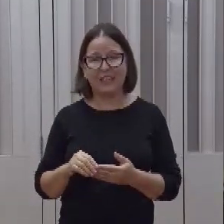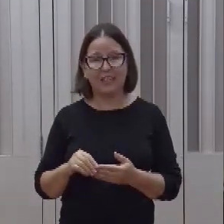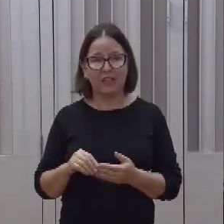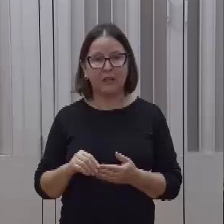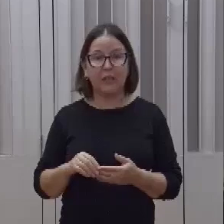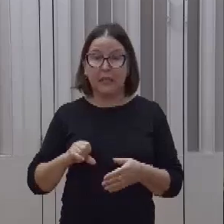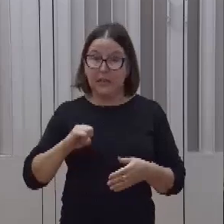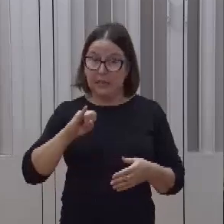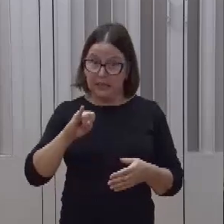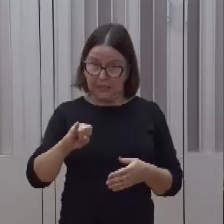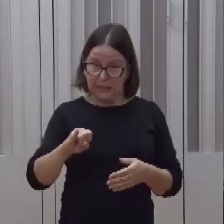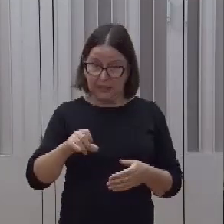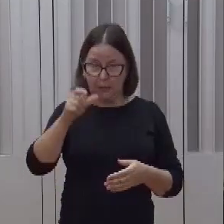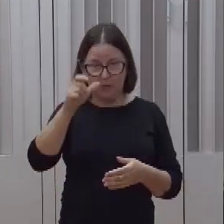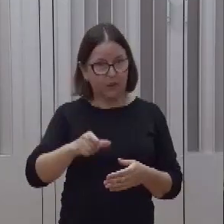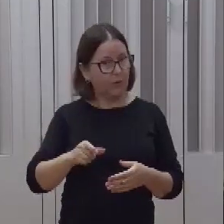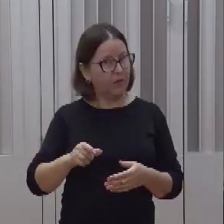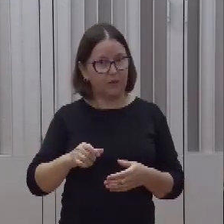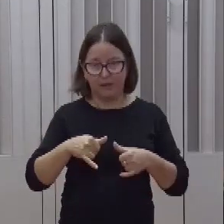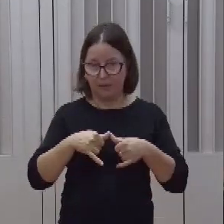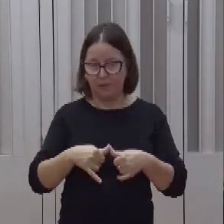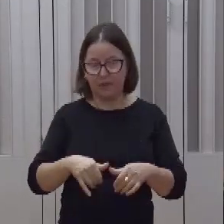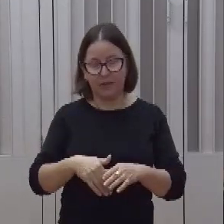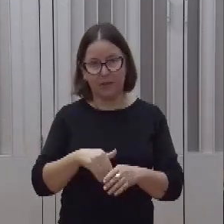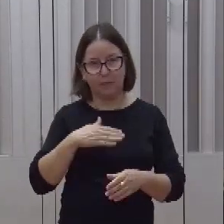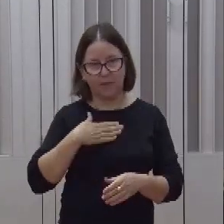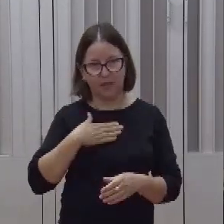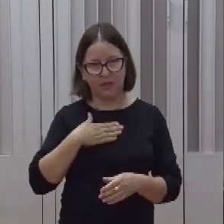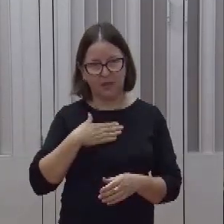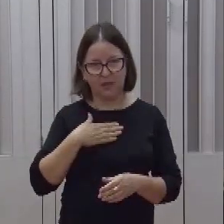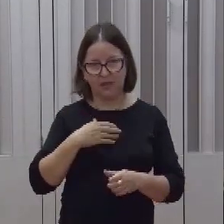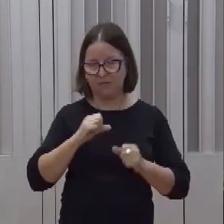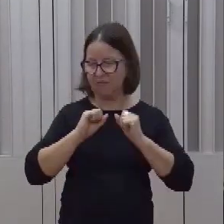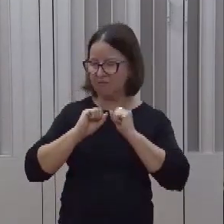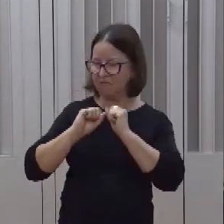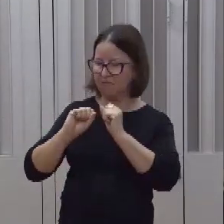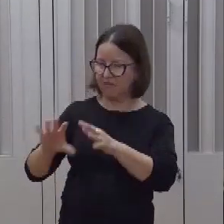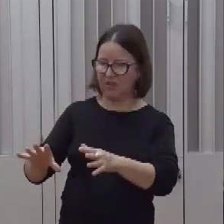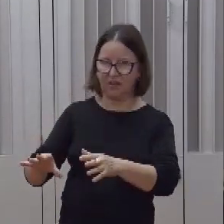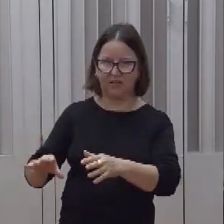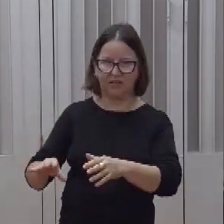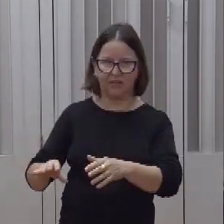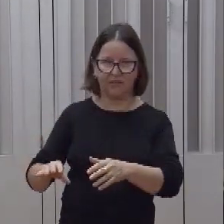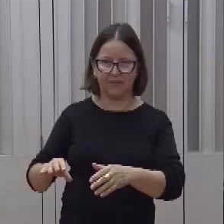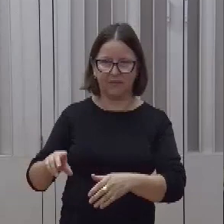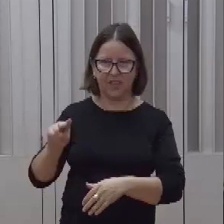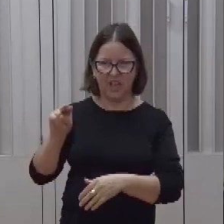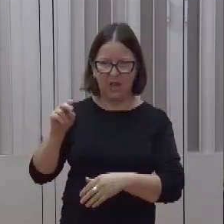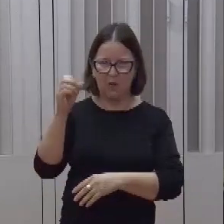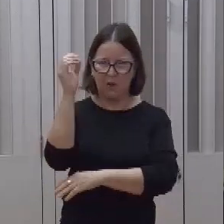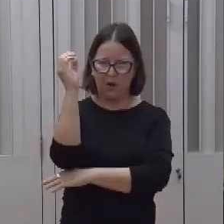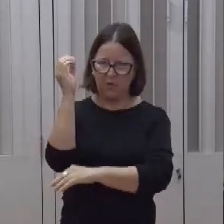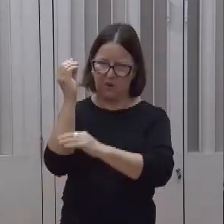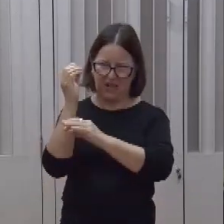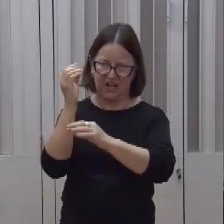não permanecer em mim, será lançado fora à semelhança do ramo e